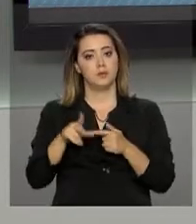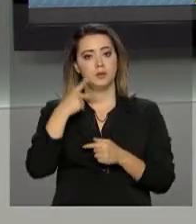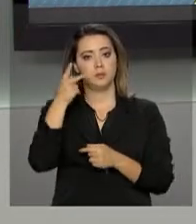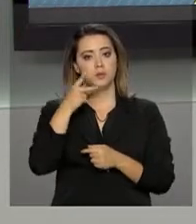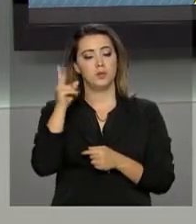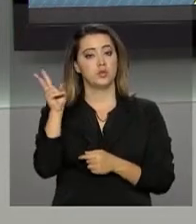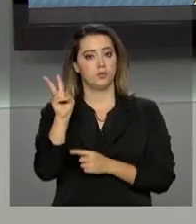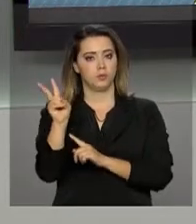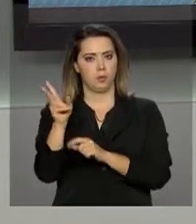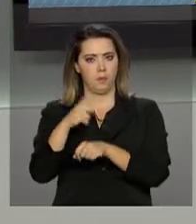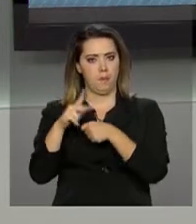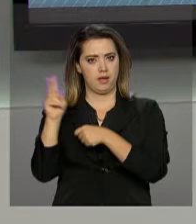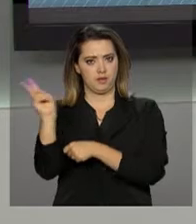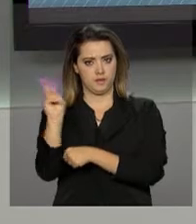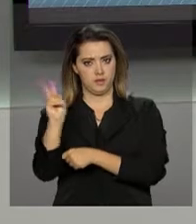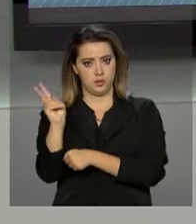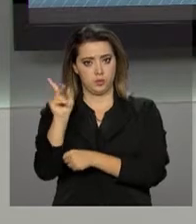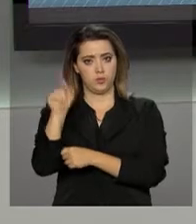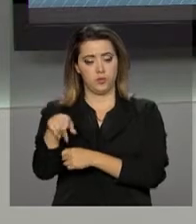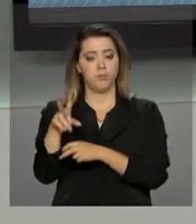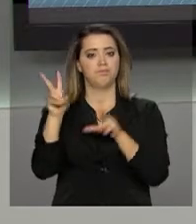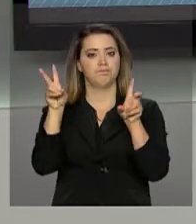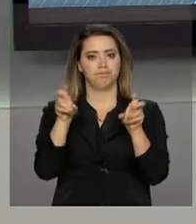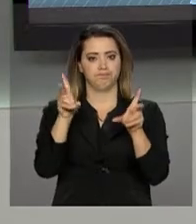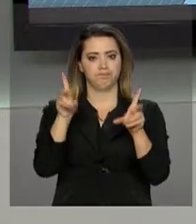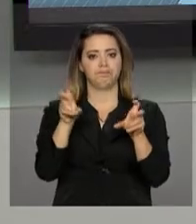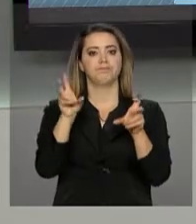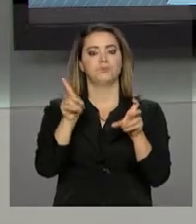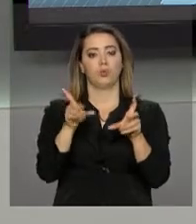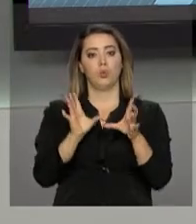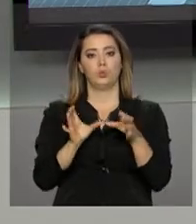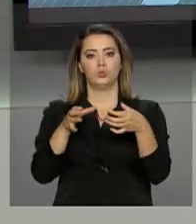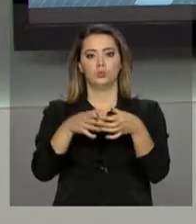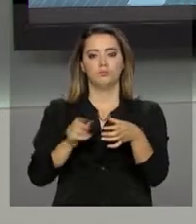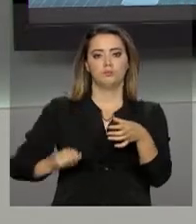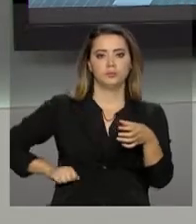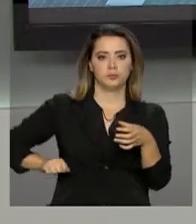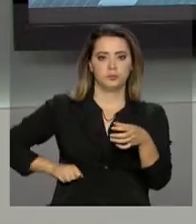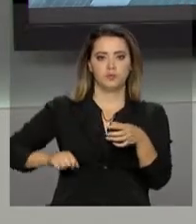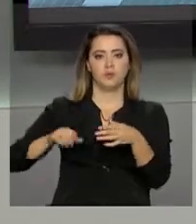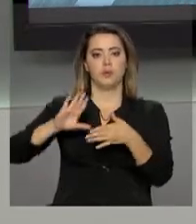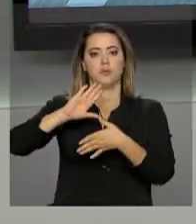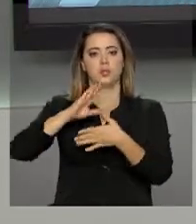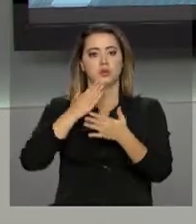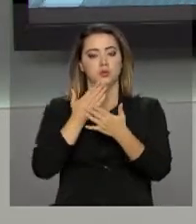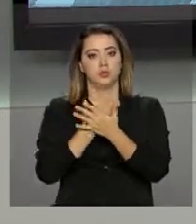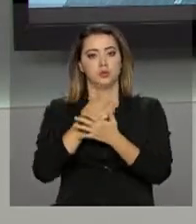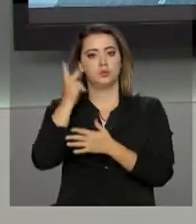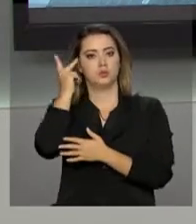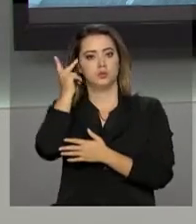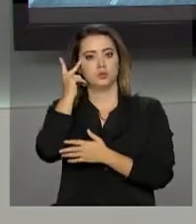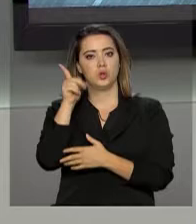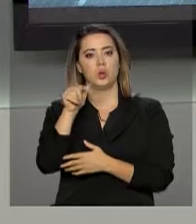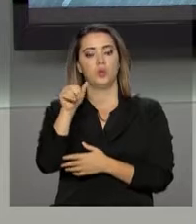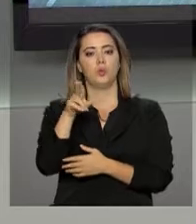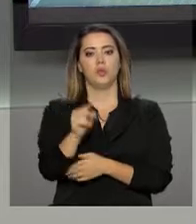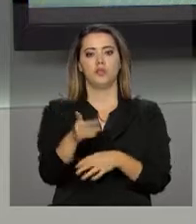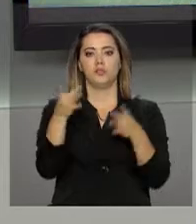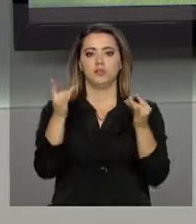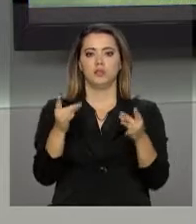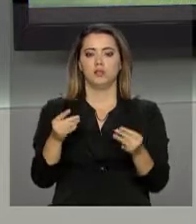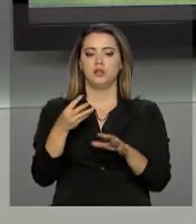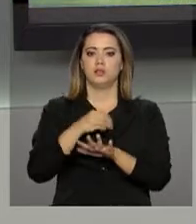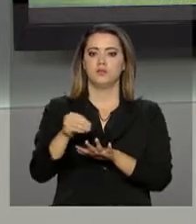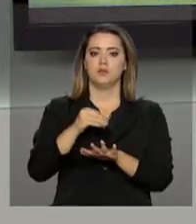na venezuela será tema de encontro de chanceleres do mercosul neste sábado em são paulo é repórter luana karen traz as informações